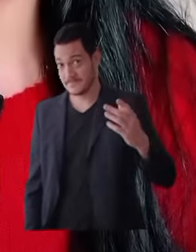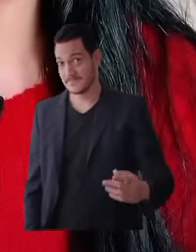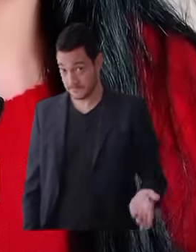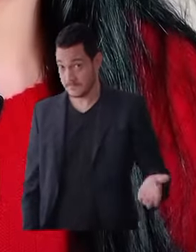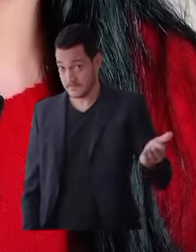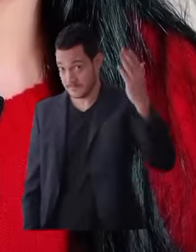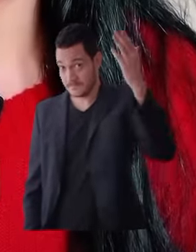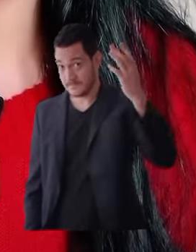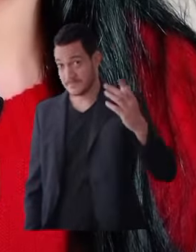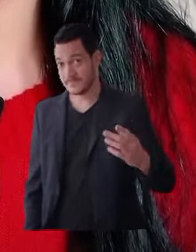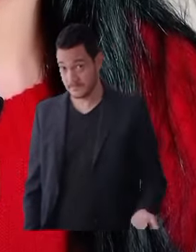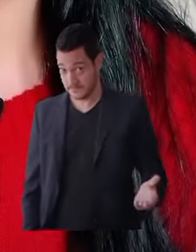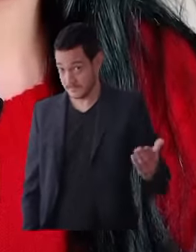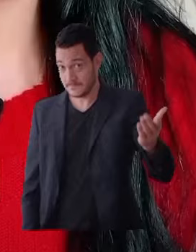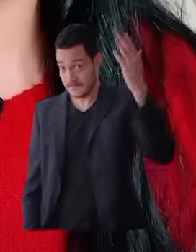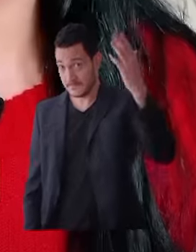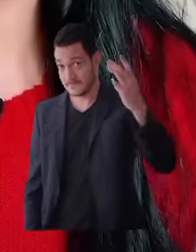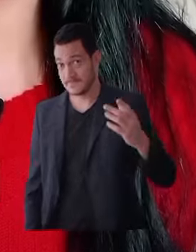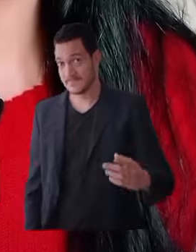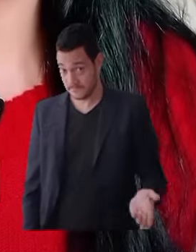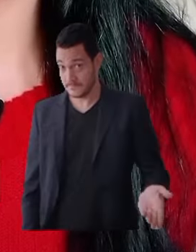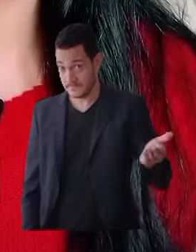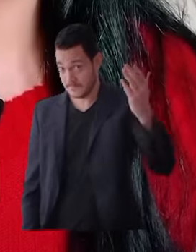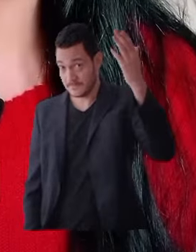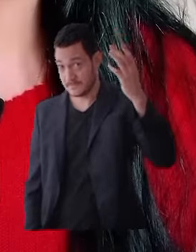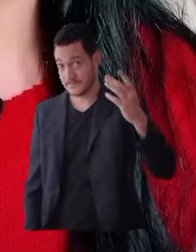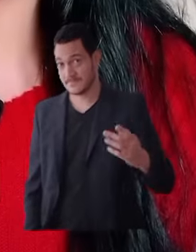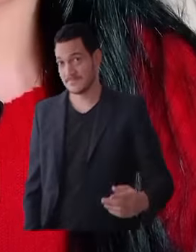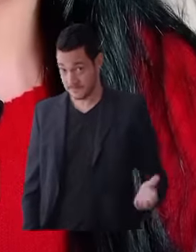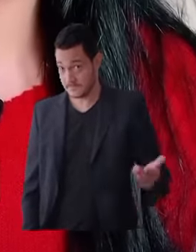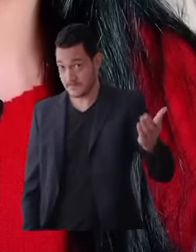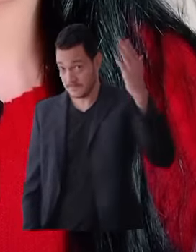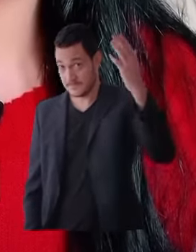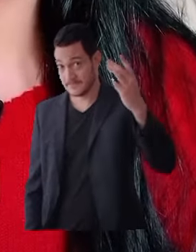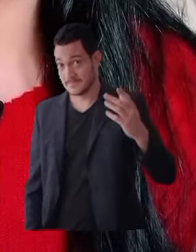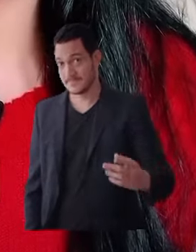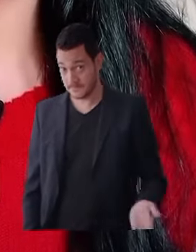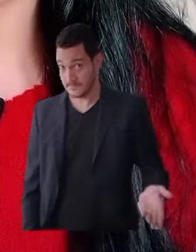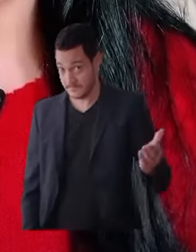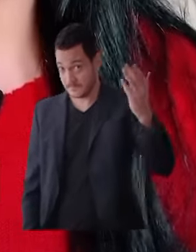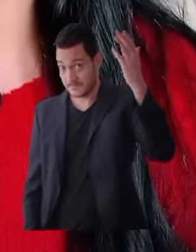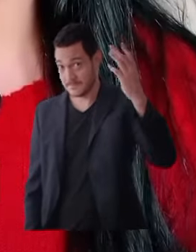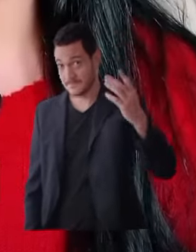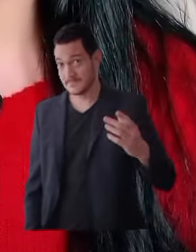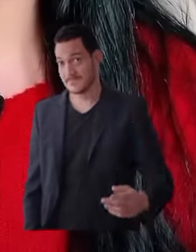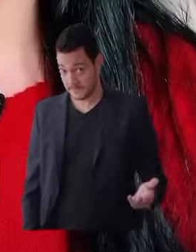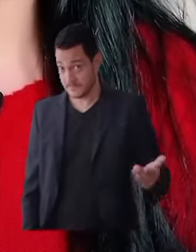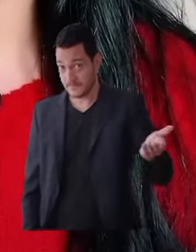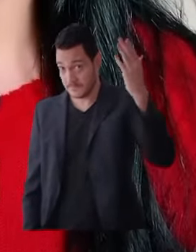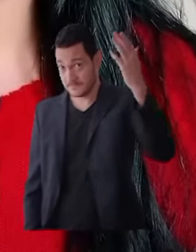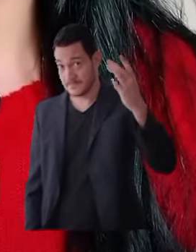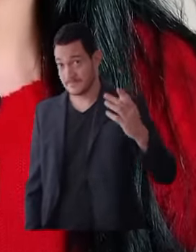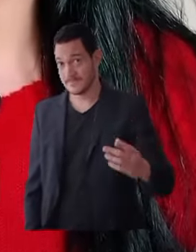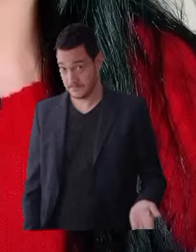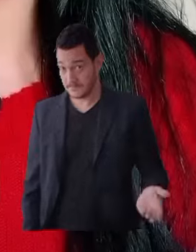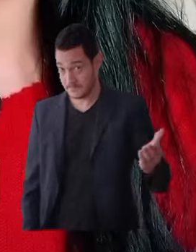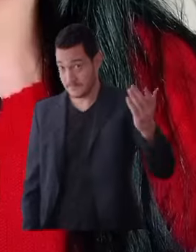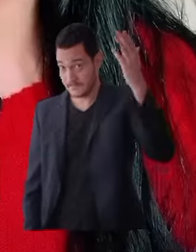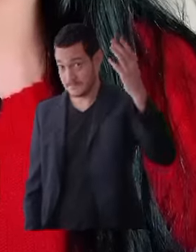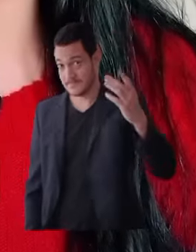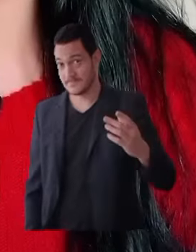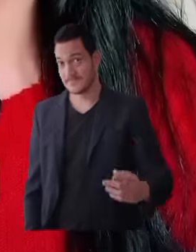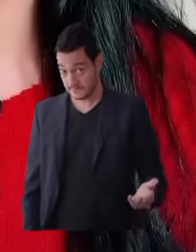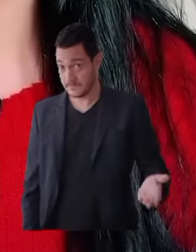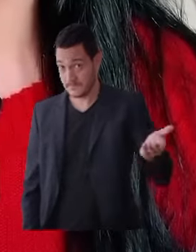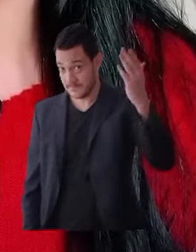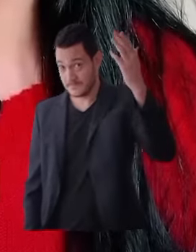maior organização criminosa nunca foi Lula, e sim Bolsonaro. O JN de ontem mostrou